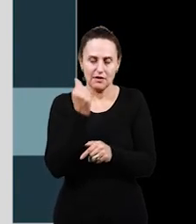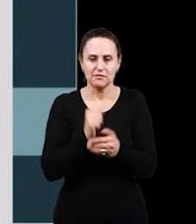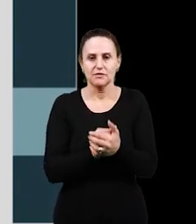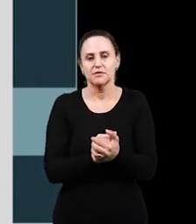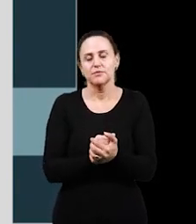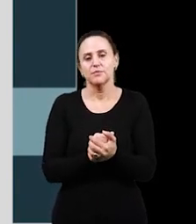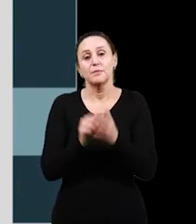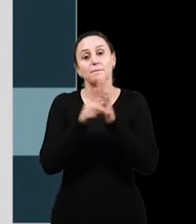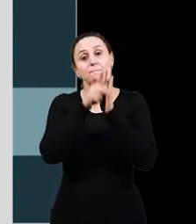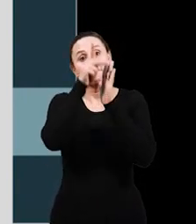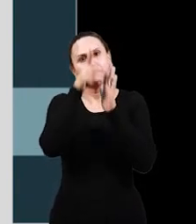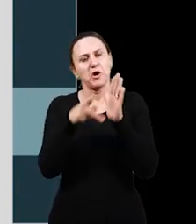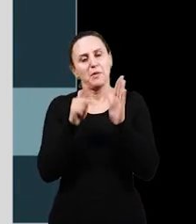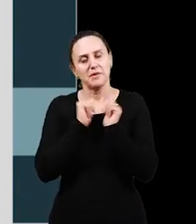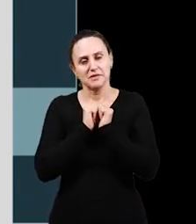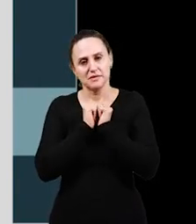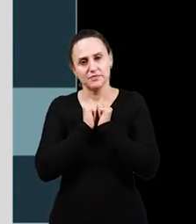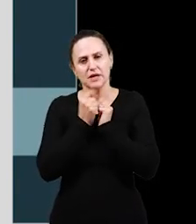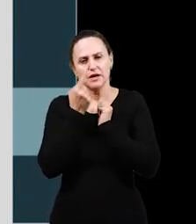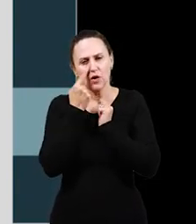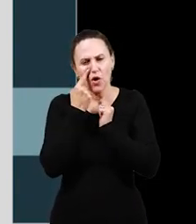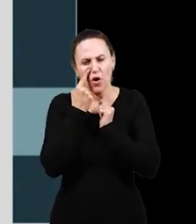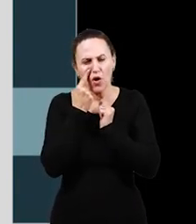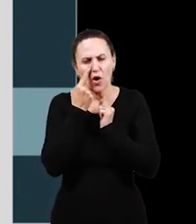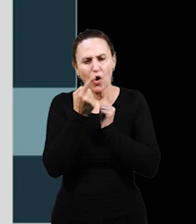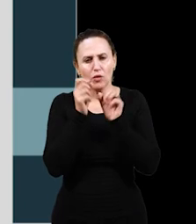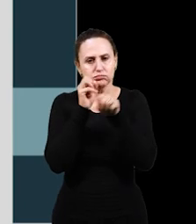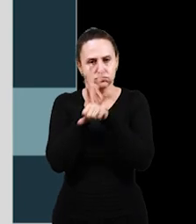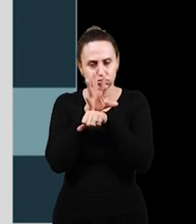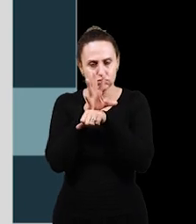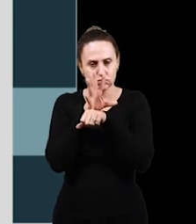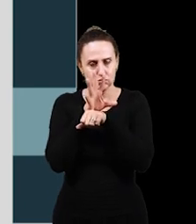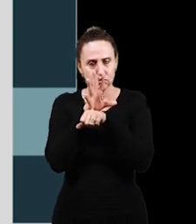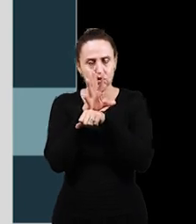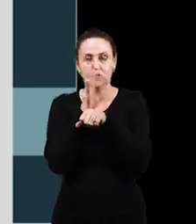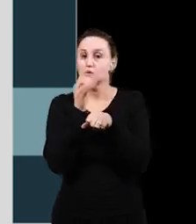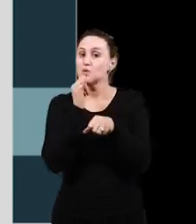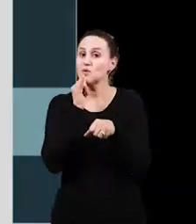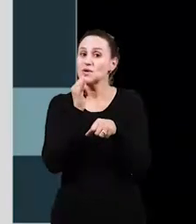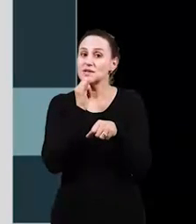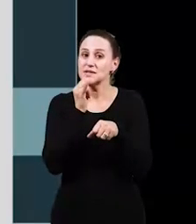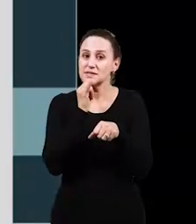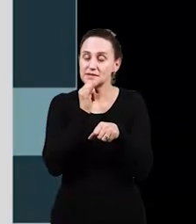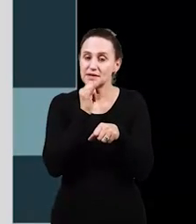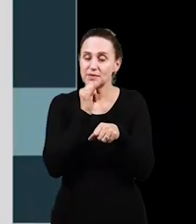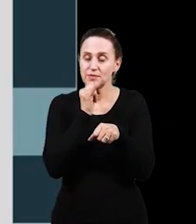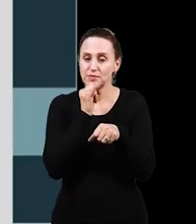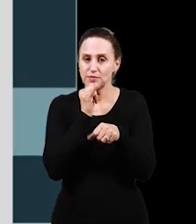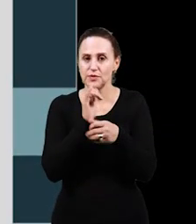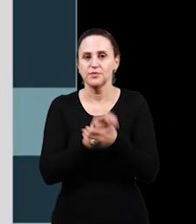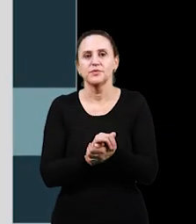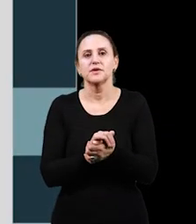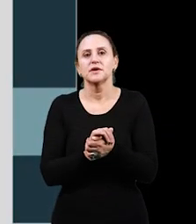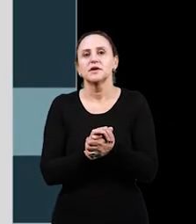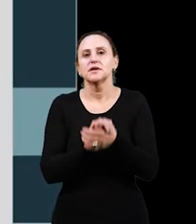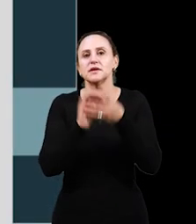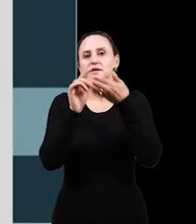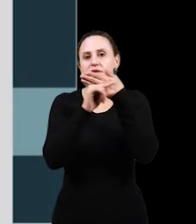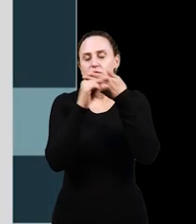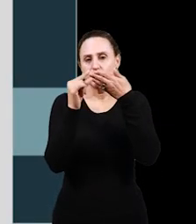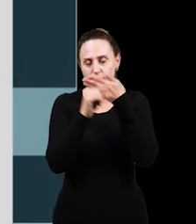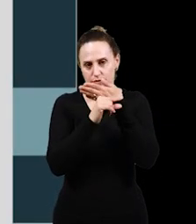Então se vocês olharem aqui ó esse é o produto distribucionalismo do do elaborado pelo blumfield